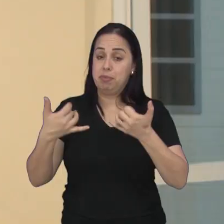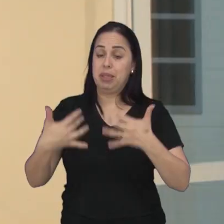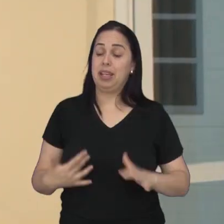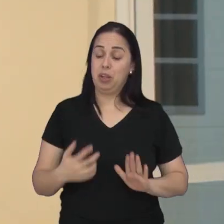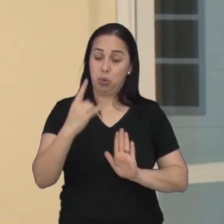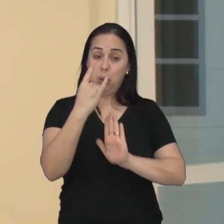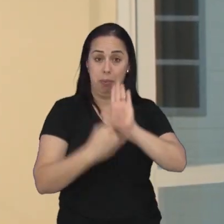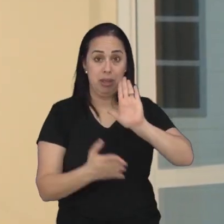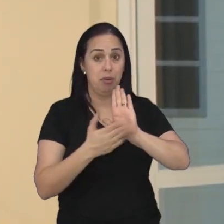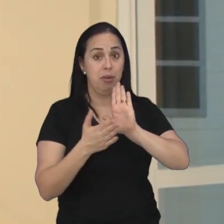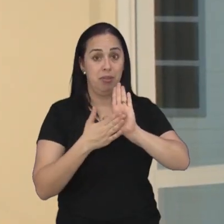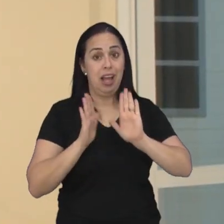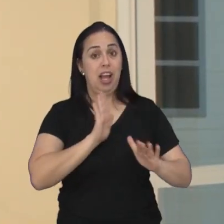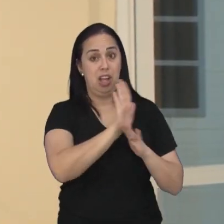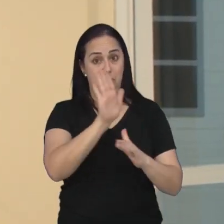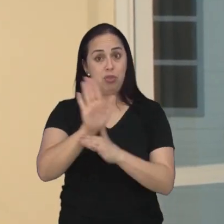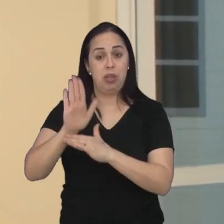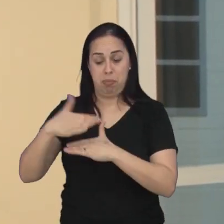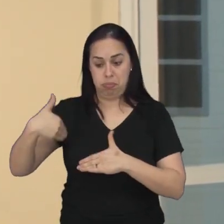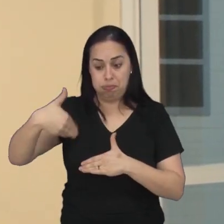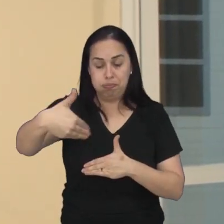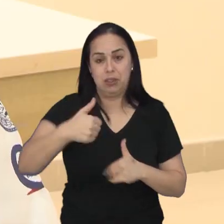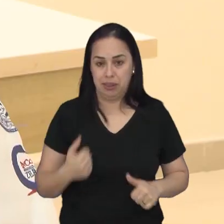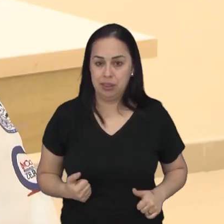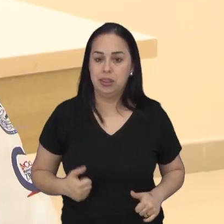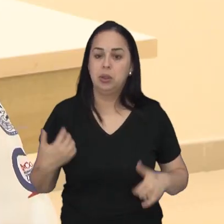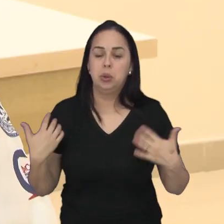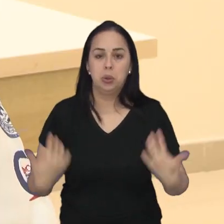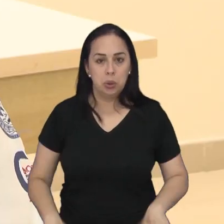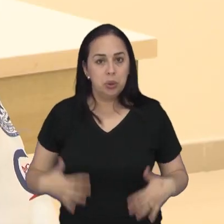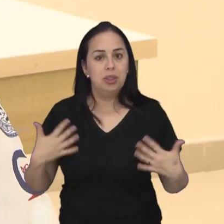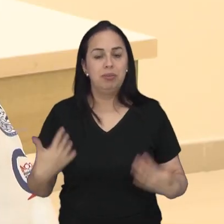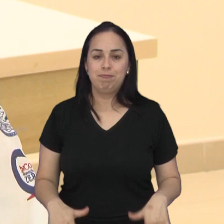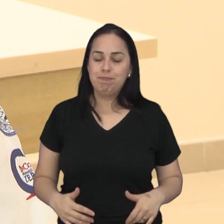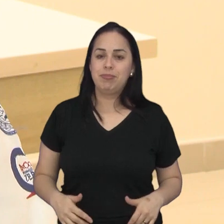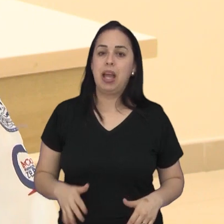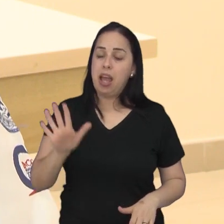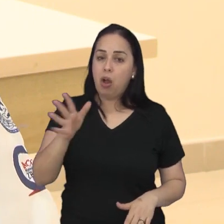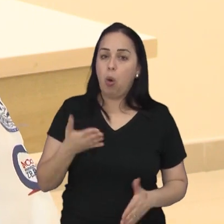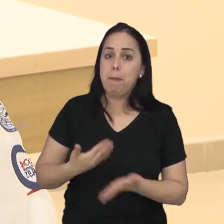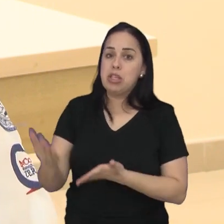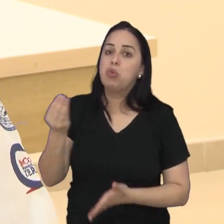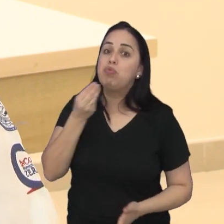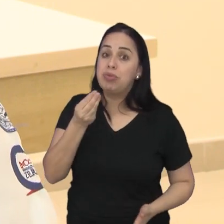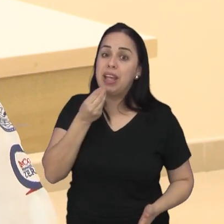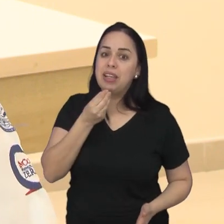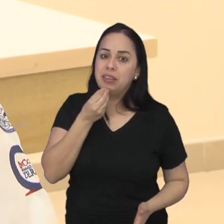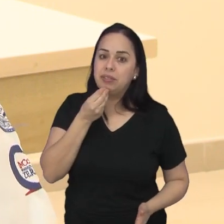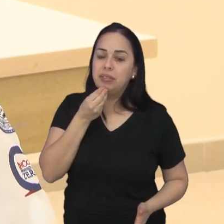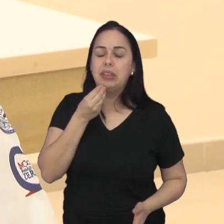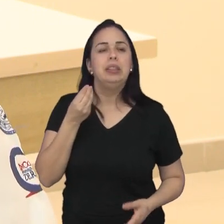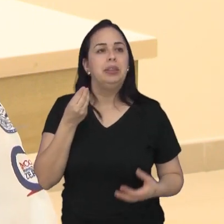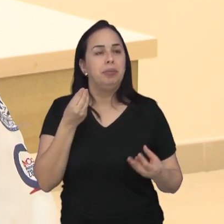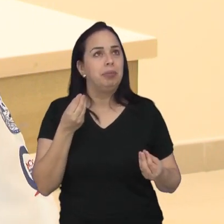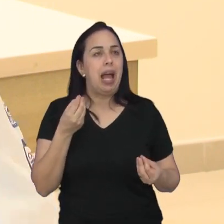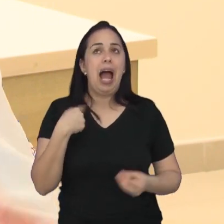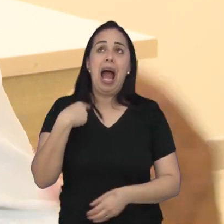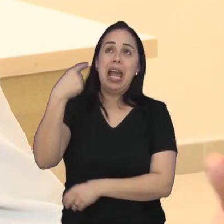documento pode fazer a diferença nos próximos anos. Isso é algo que fica inconteste, sai do ambiente